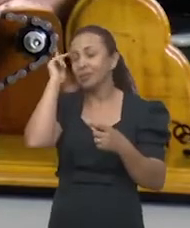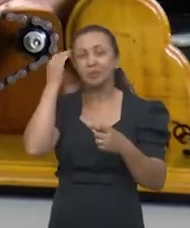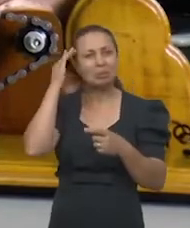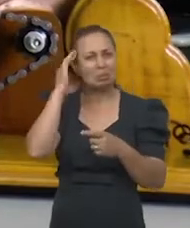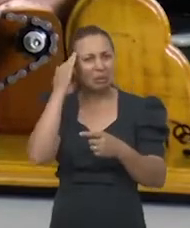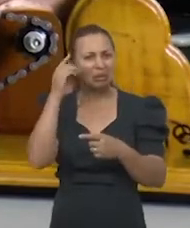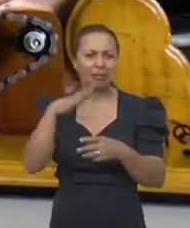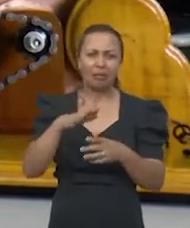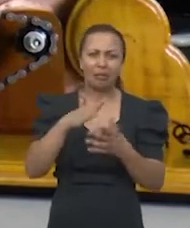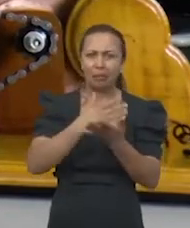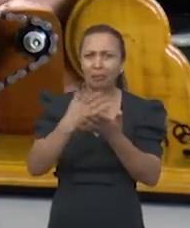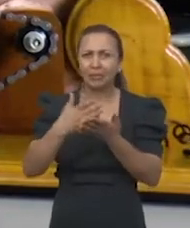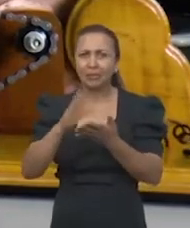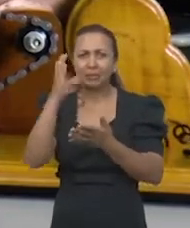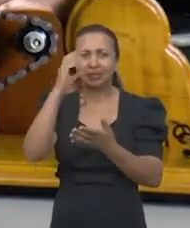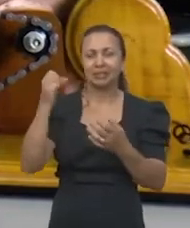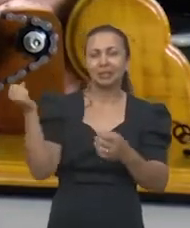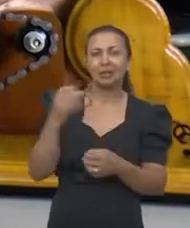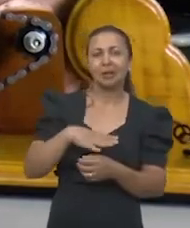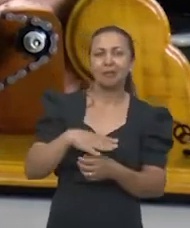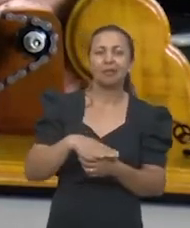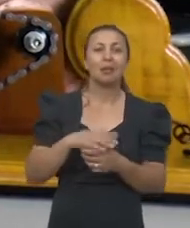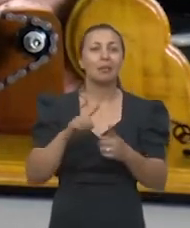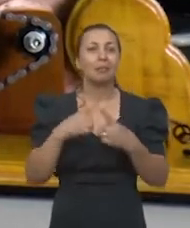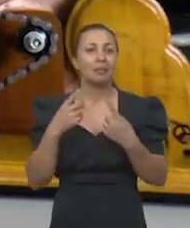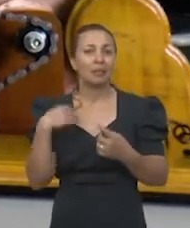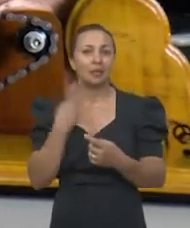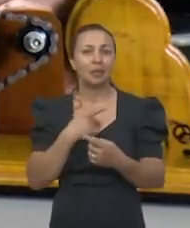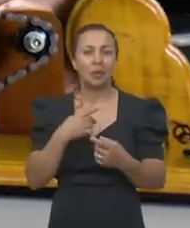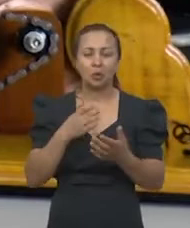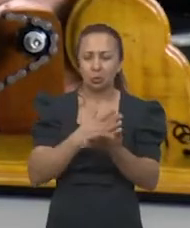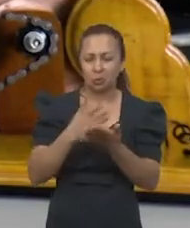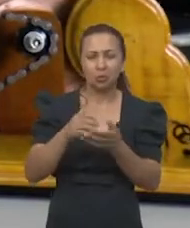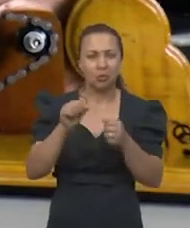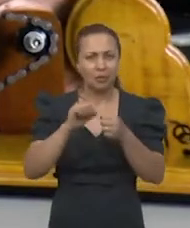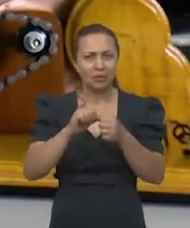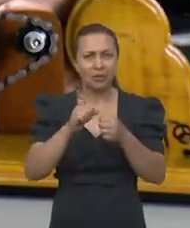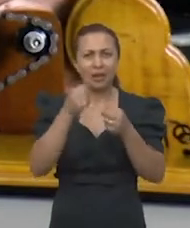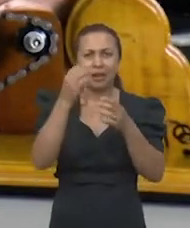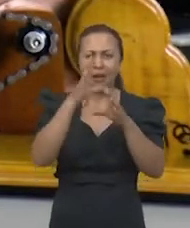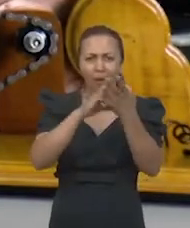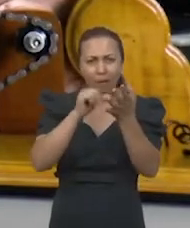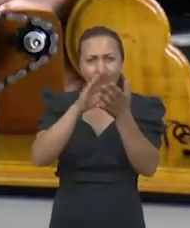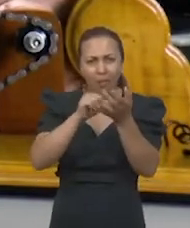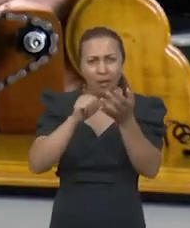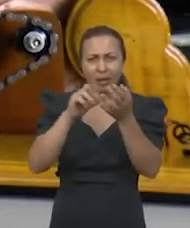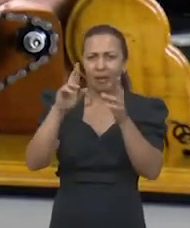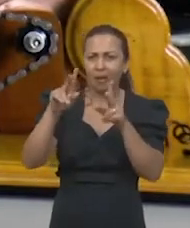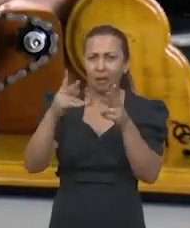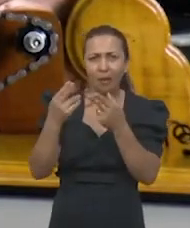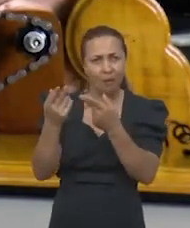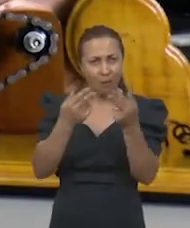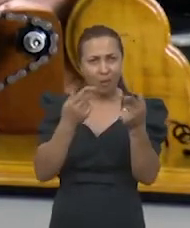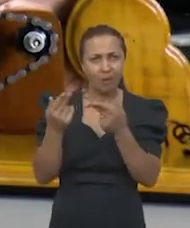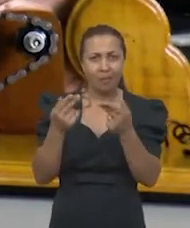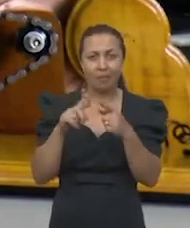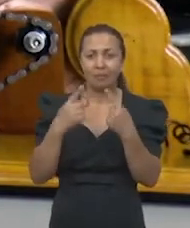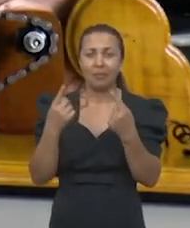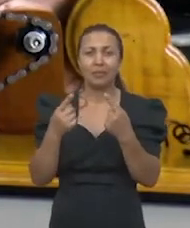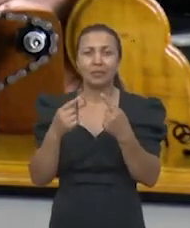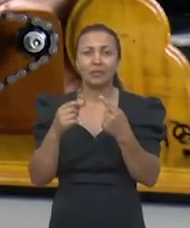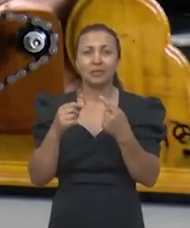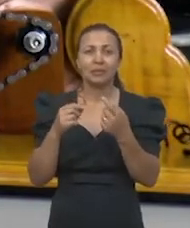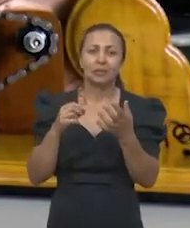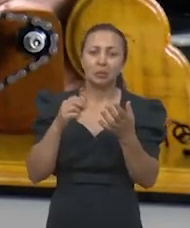ciência moderna, o Galileu é muito conhecido. Então a gente tentou reproduzir a luneta com